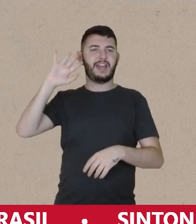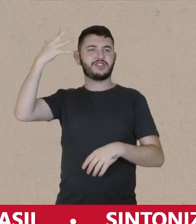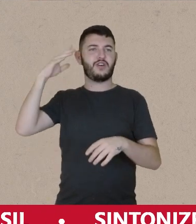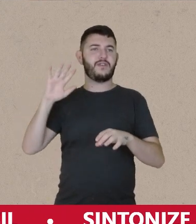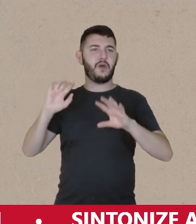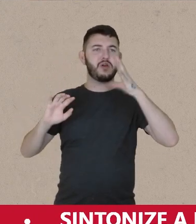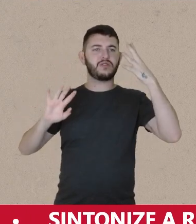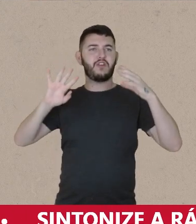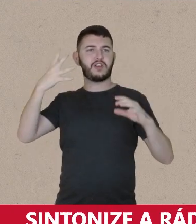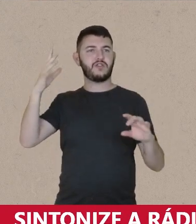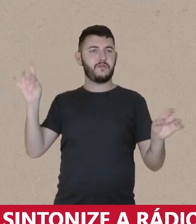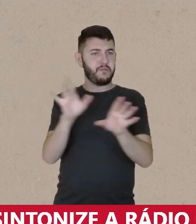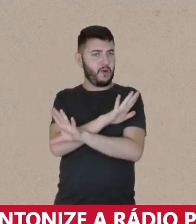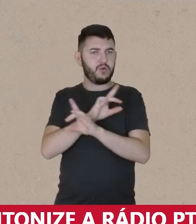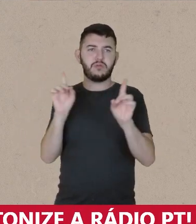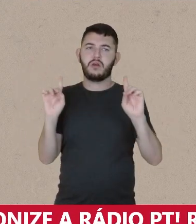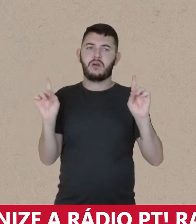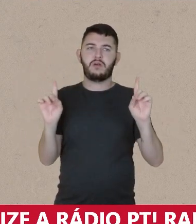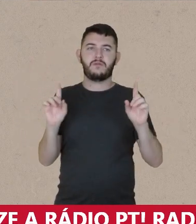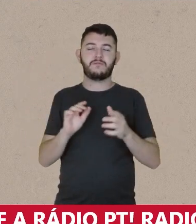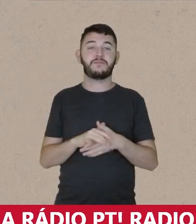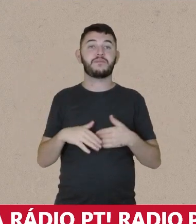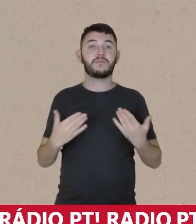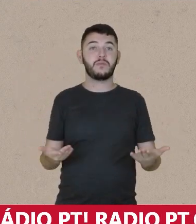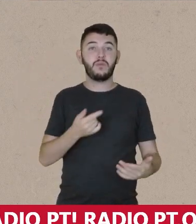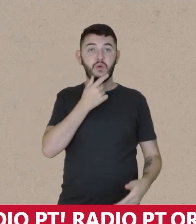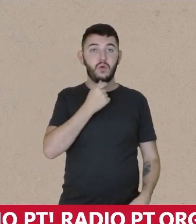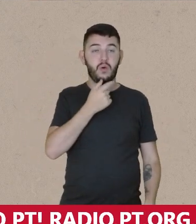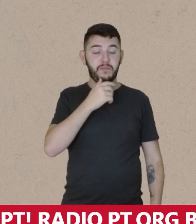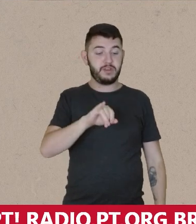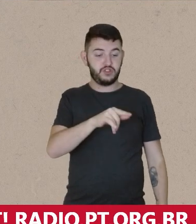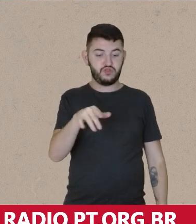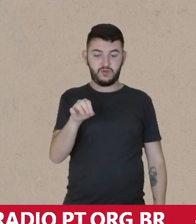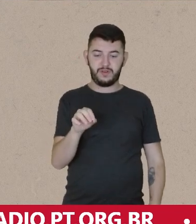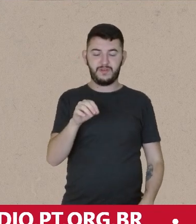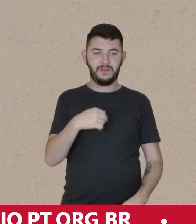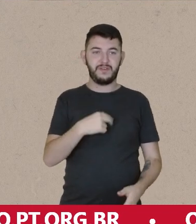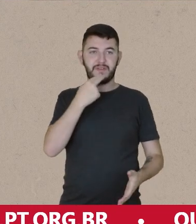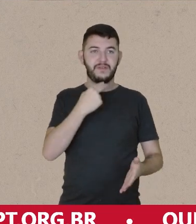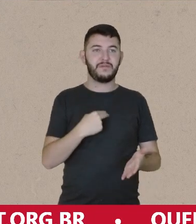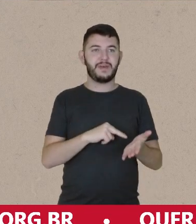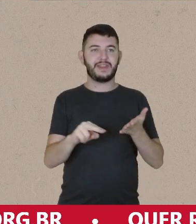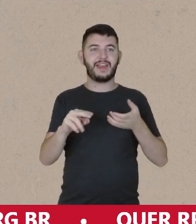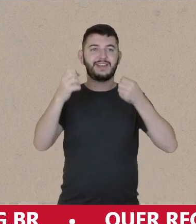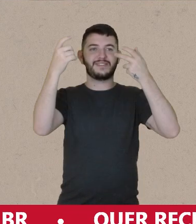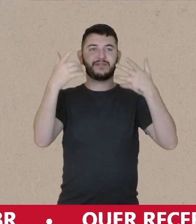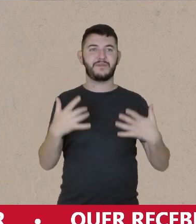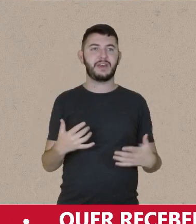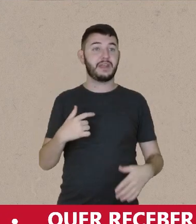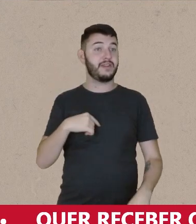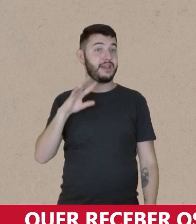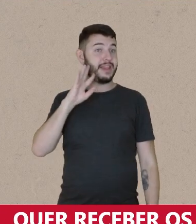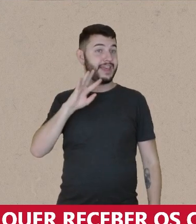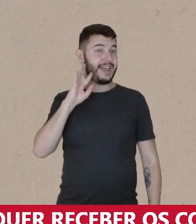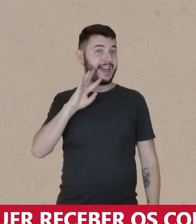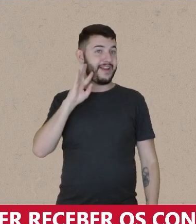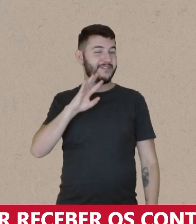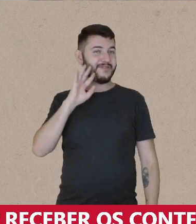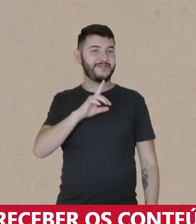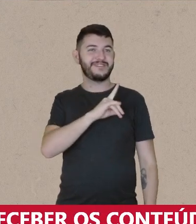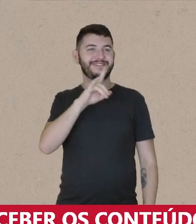Nunca se pode descansar, né? O João Ricardo Roque manda uma mensagem aqui para você, dizendo que legal será o dia em que